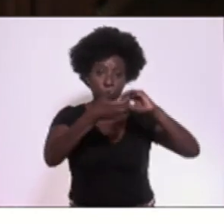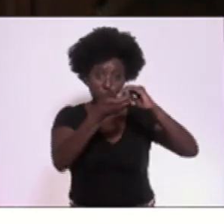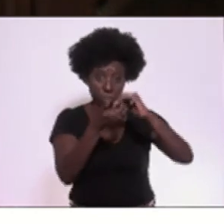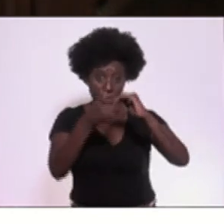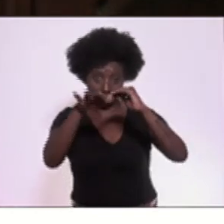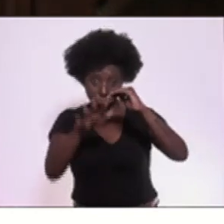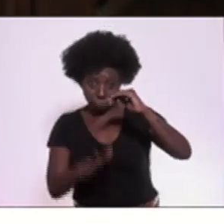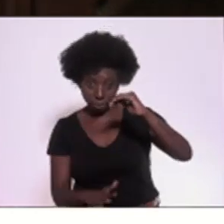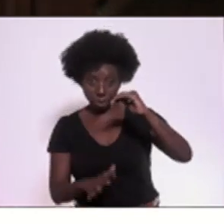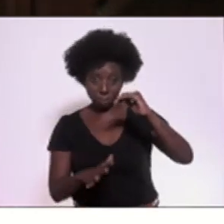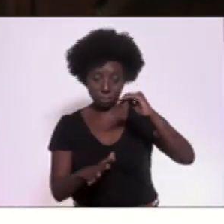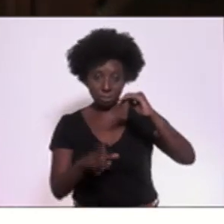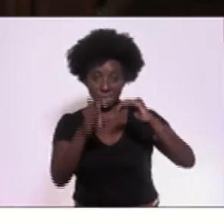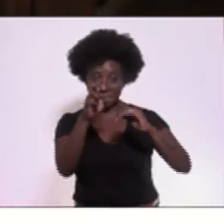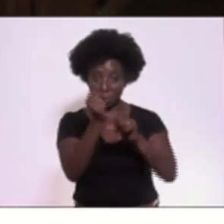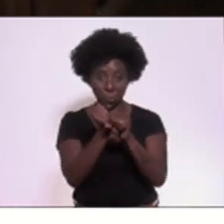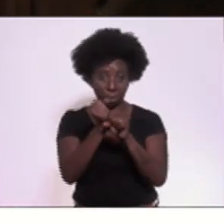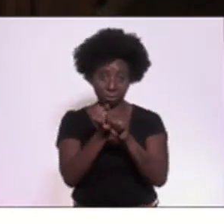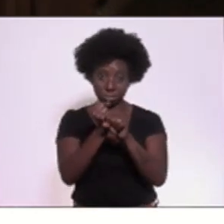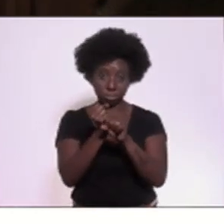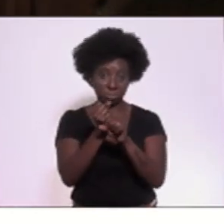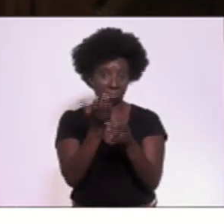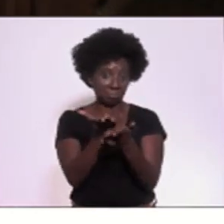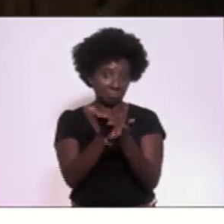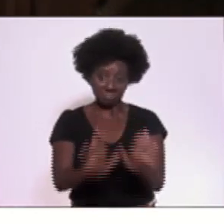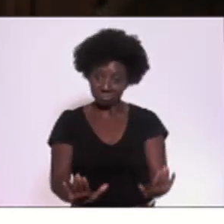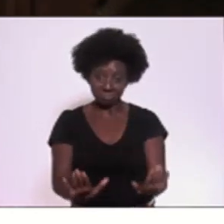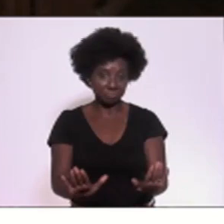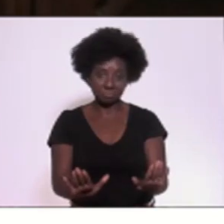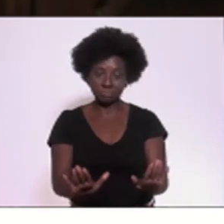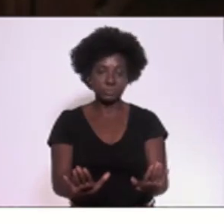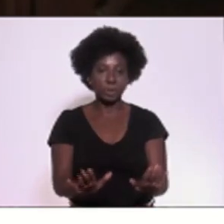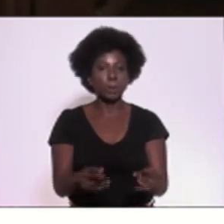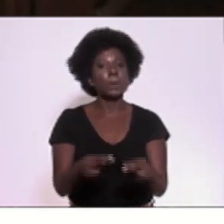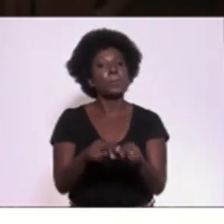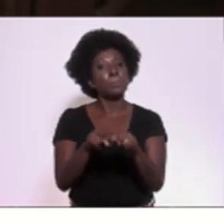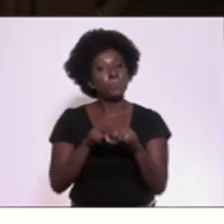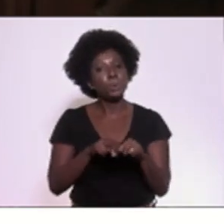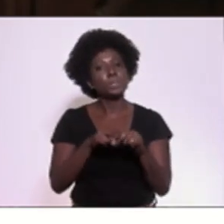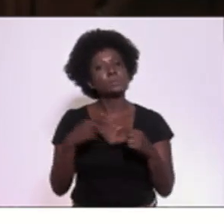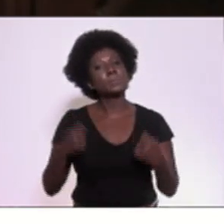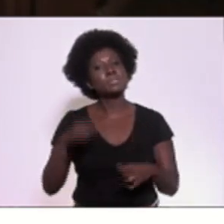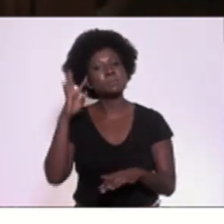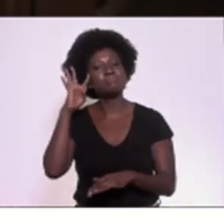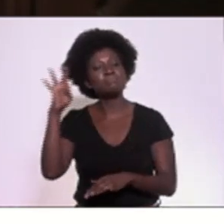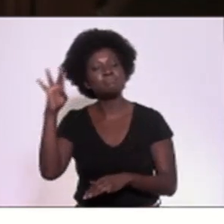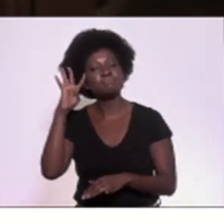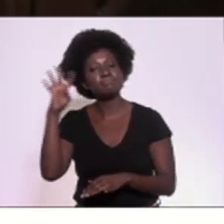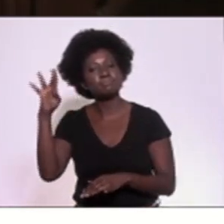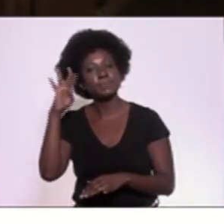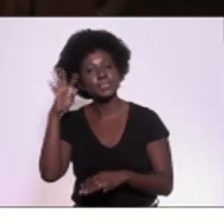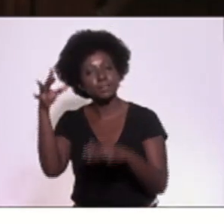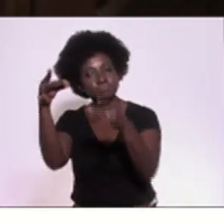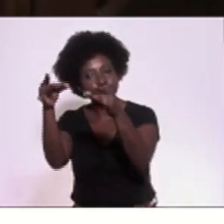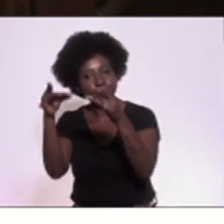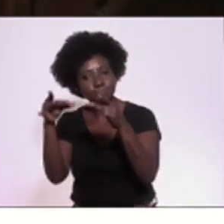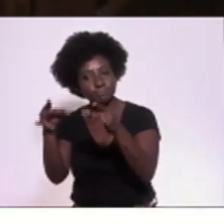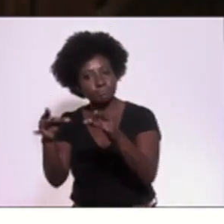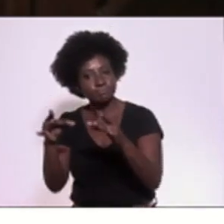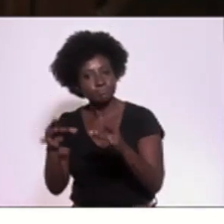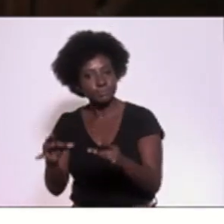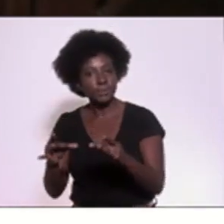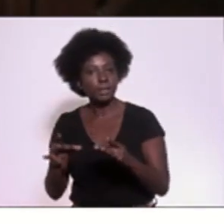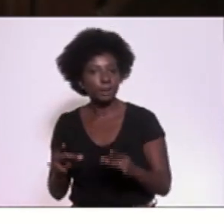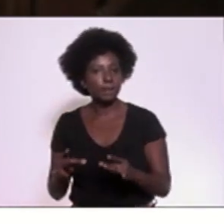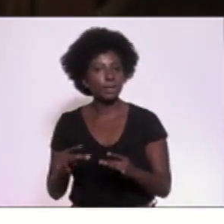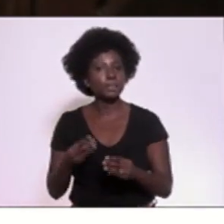5 anos depois nada aconteceu. Então eu acho que merece pelo menos uma reflexão um pouco mais detalhada sobre a oferta de